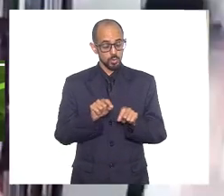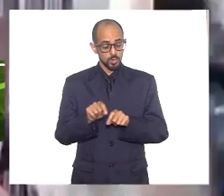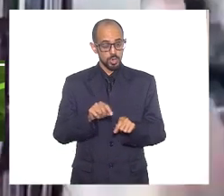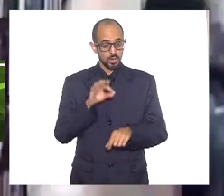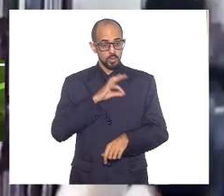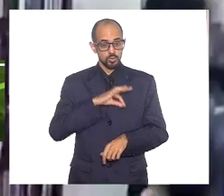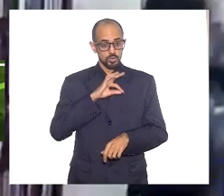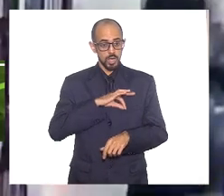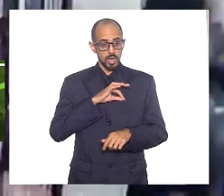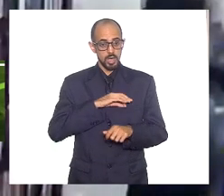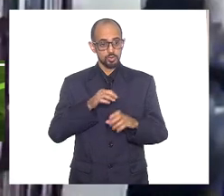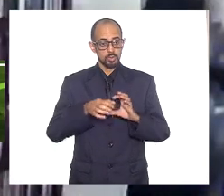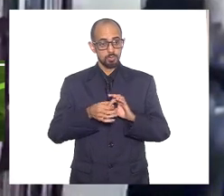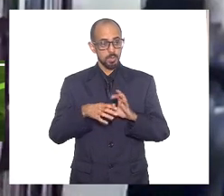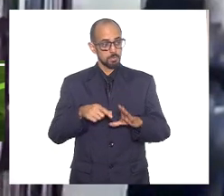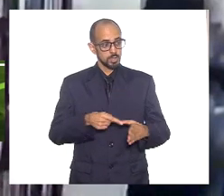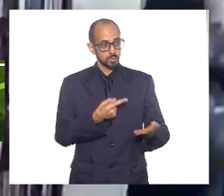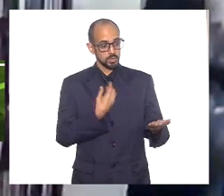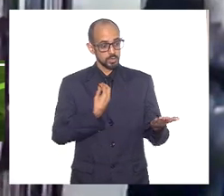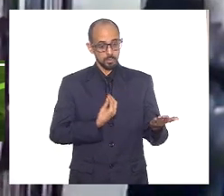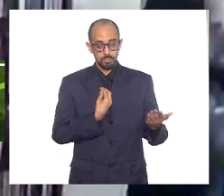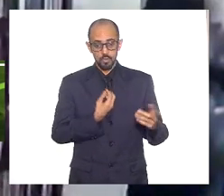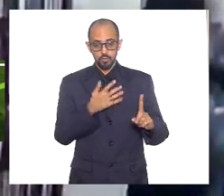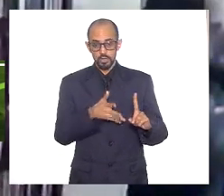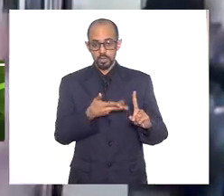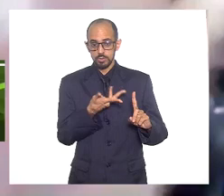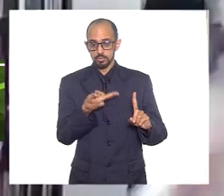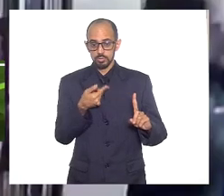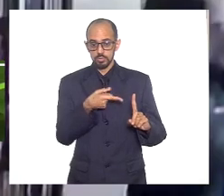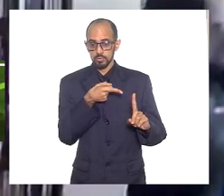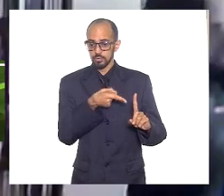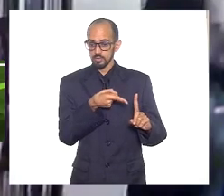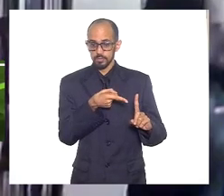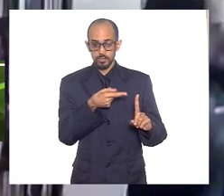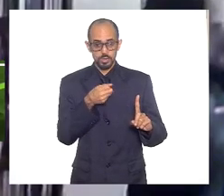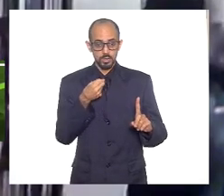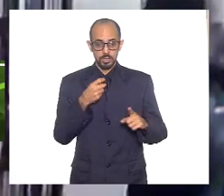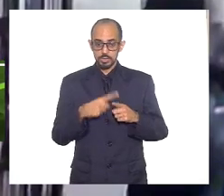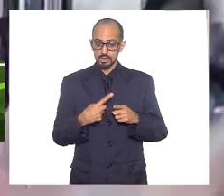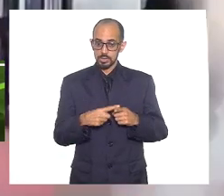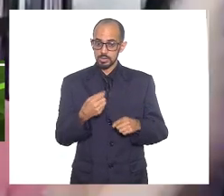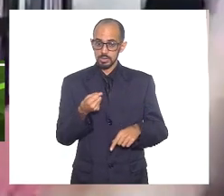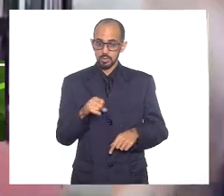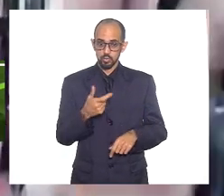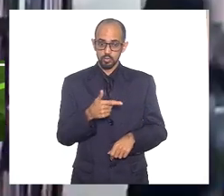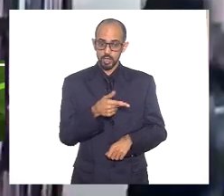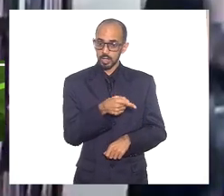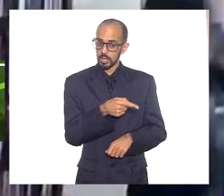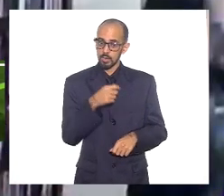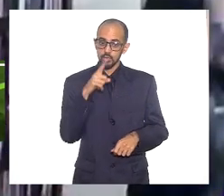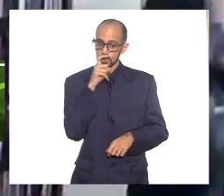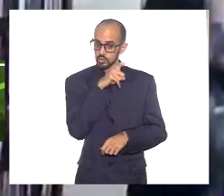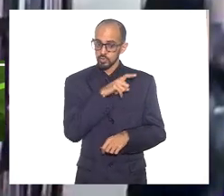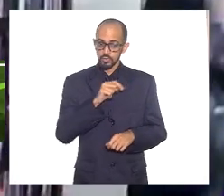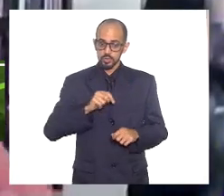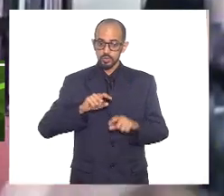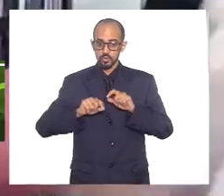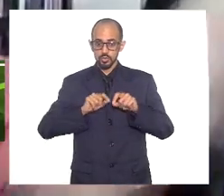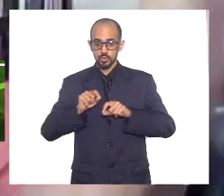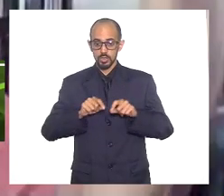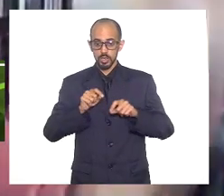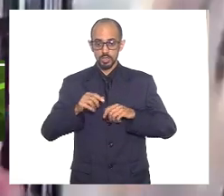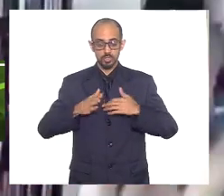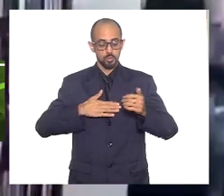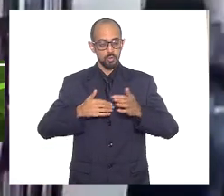salários que permitam a eles viver com dignidade. Quer dizer, sem isto daí, eu acho difícil realmente para